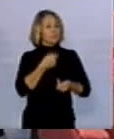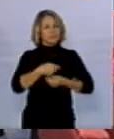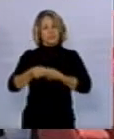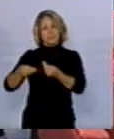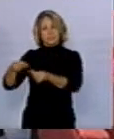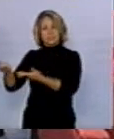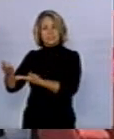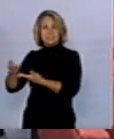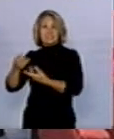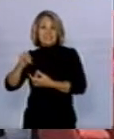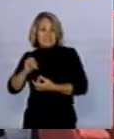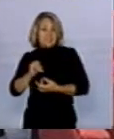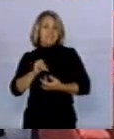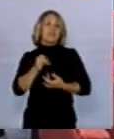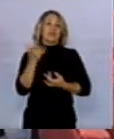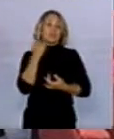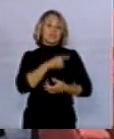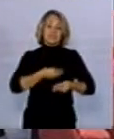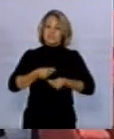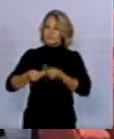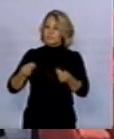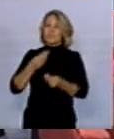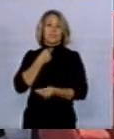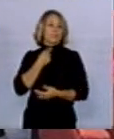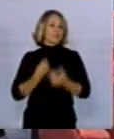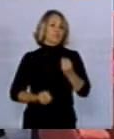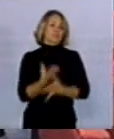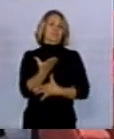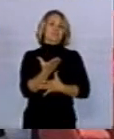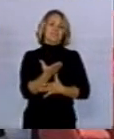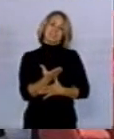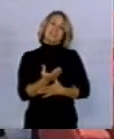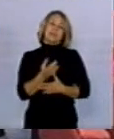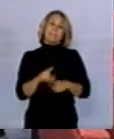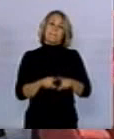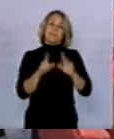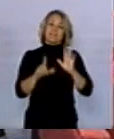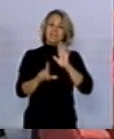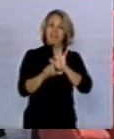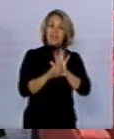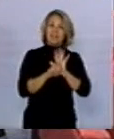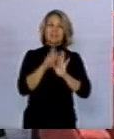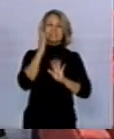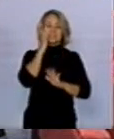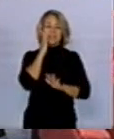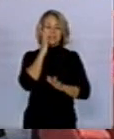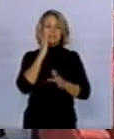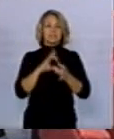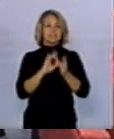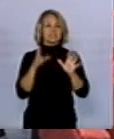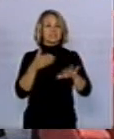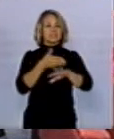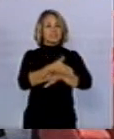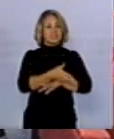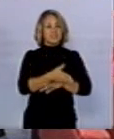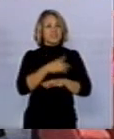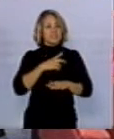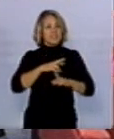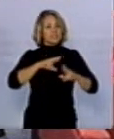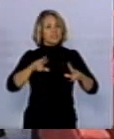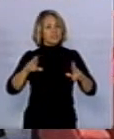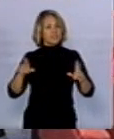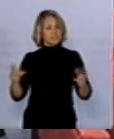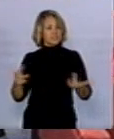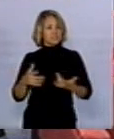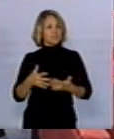não produz. Nosso entendimento é de, apesar de a lei consagrar o princípio da livre entrada, existem